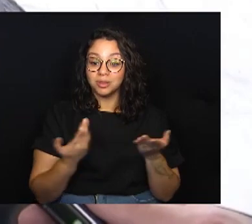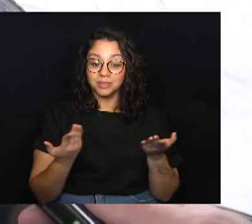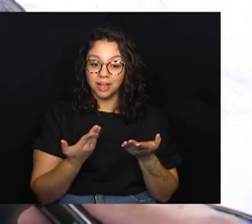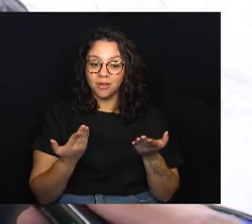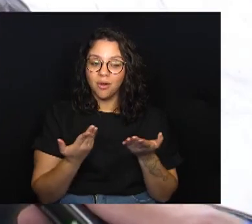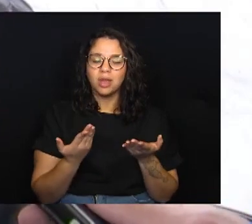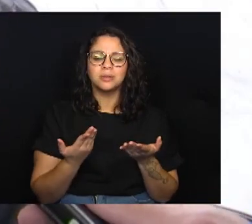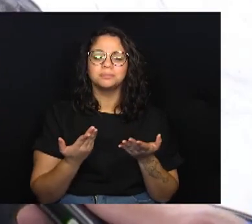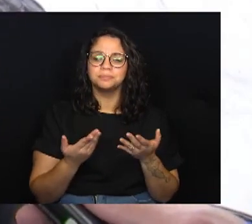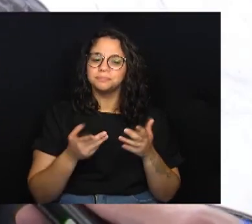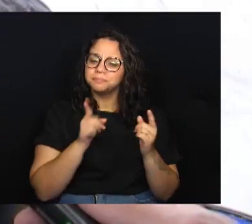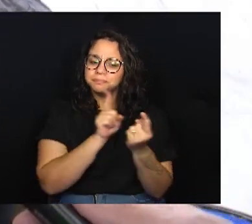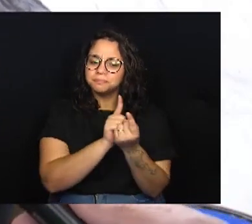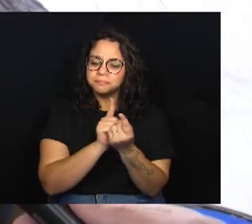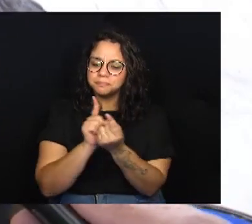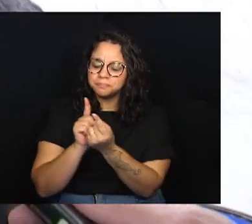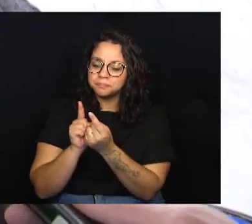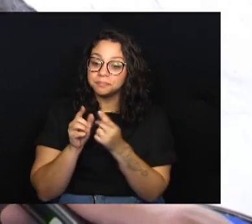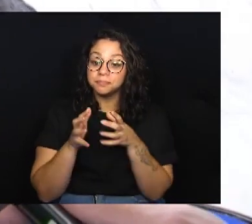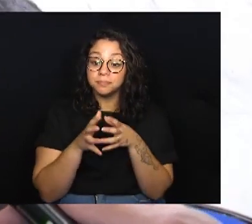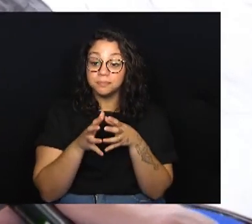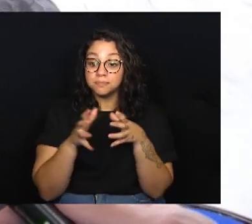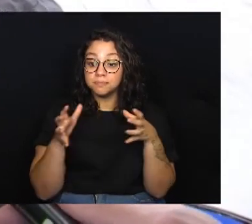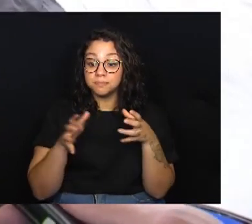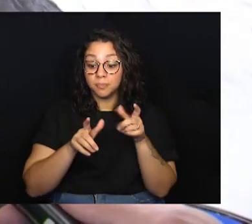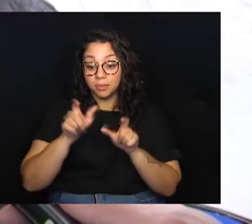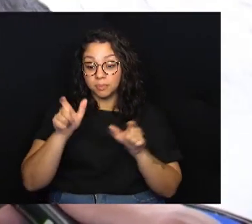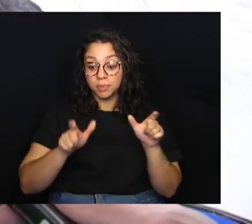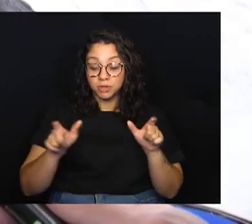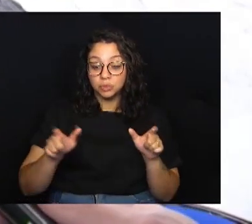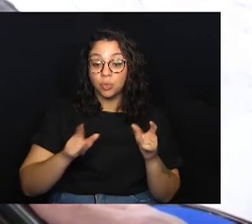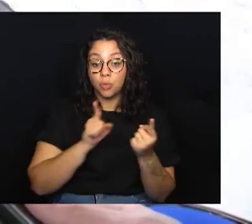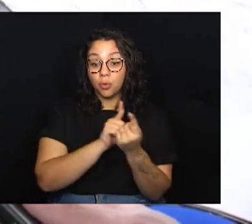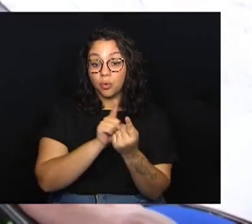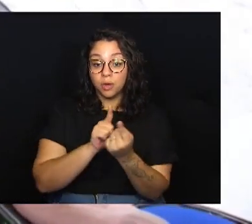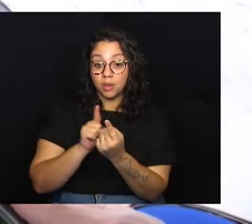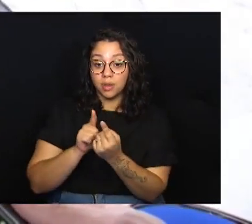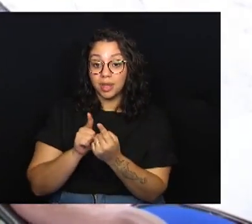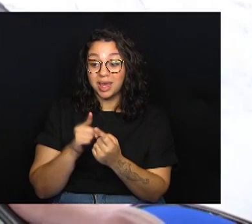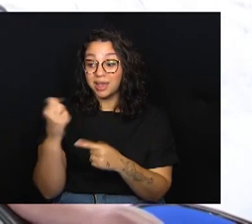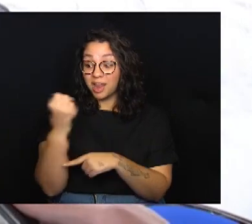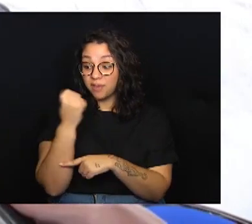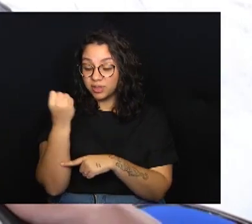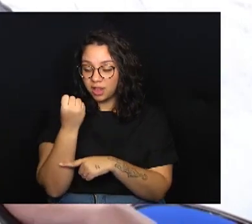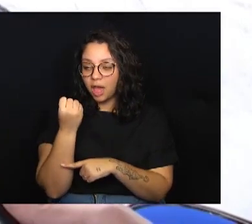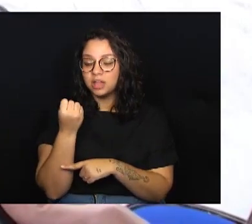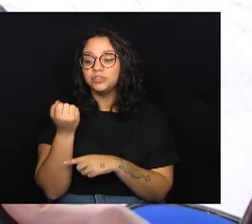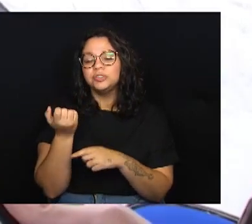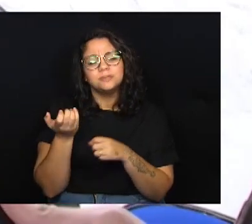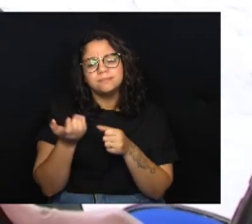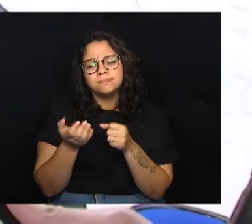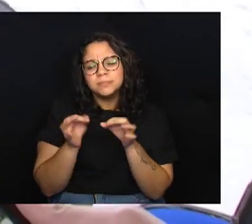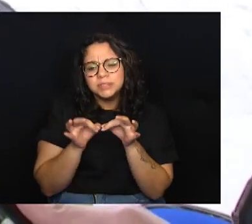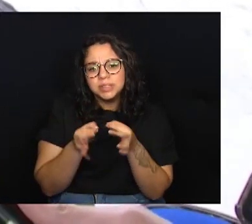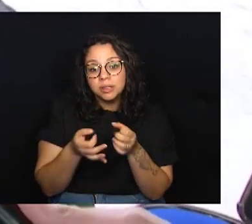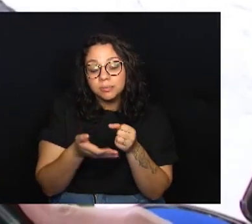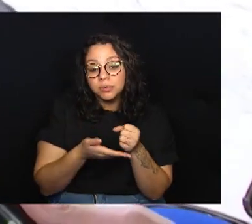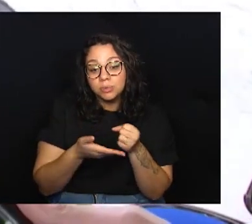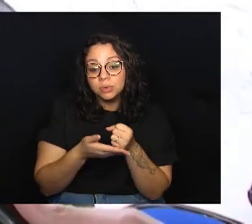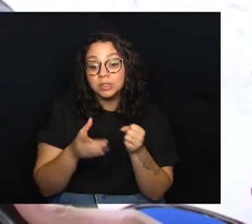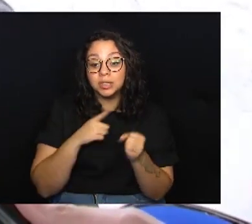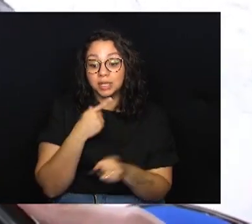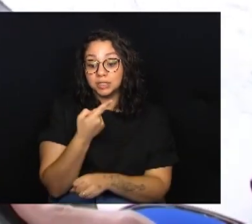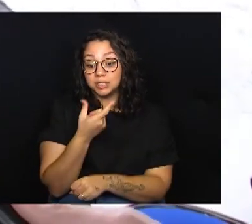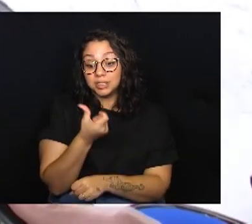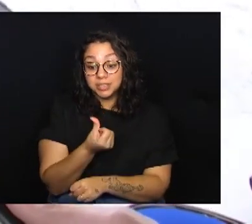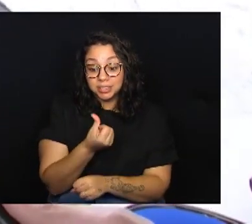ampliando o atendimento de pacientes de baixa gravidade que procuram centro de saúde para 16 centros de